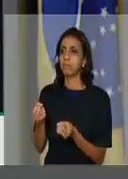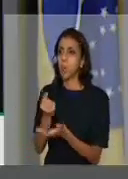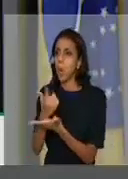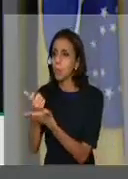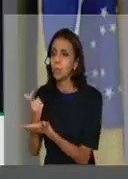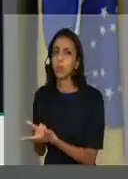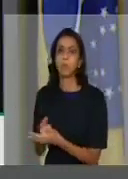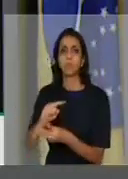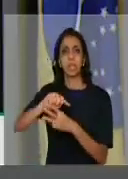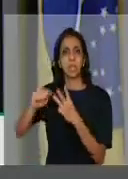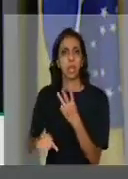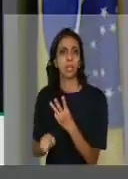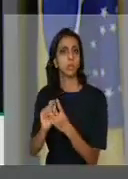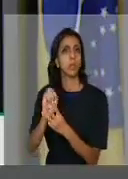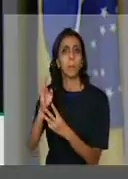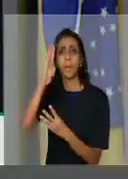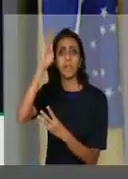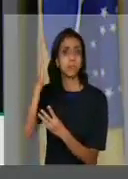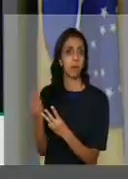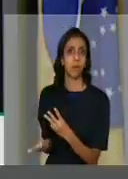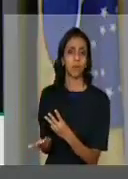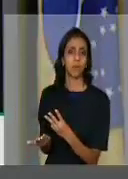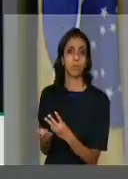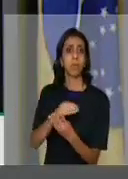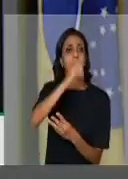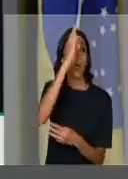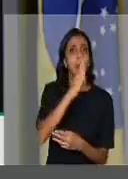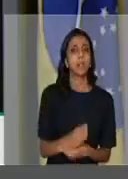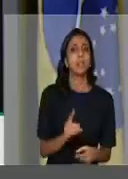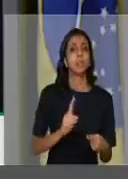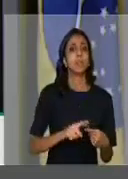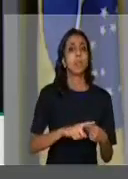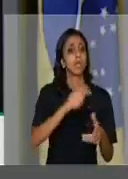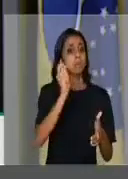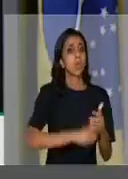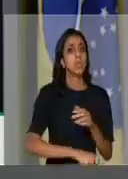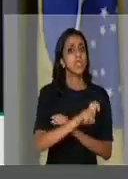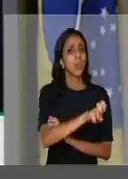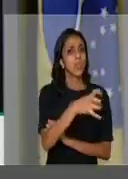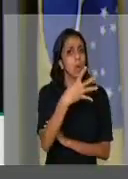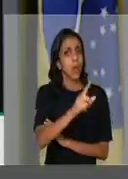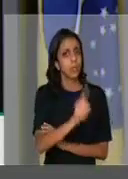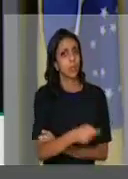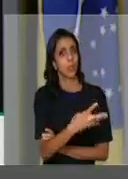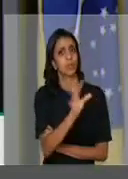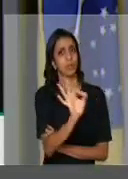bases tributárias clássicas. O Brasil tributa em